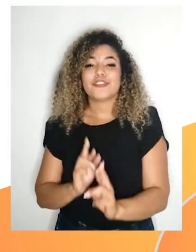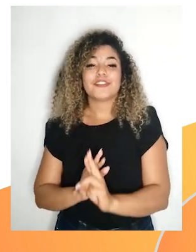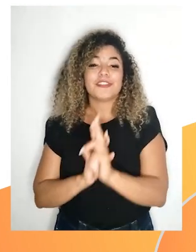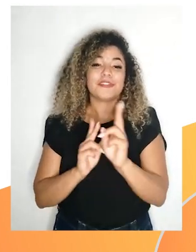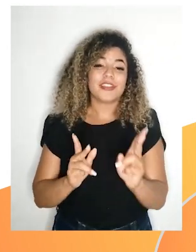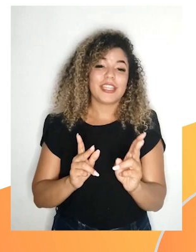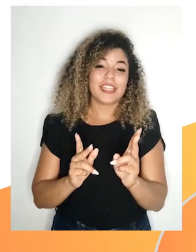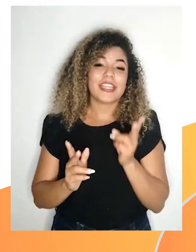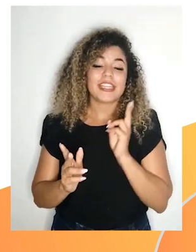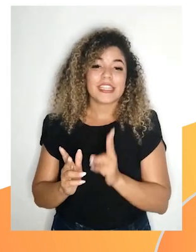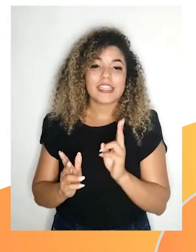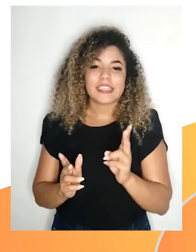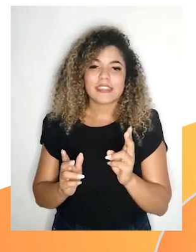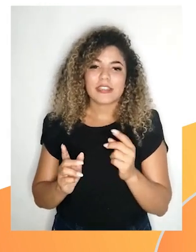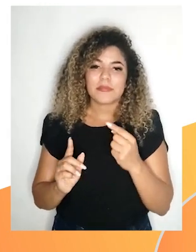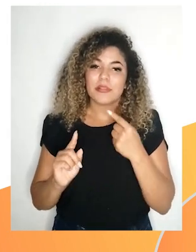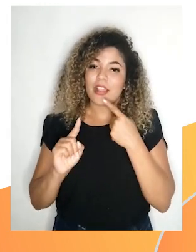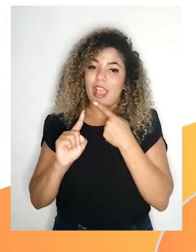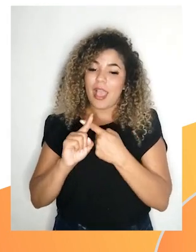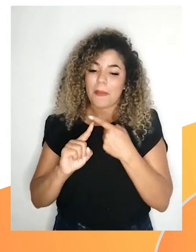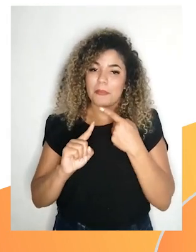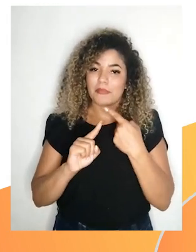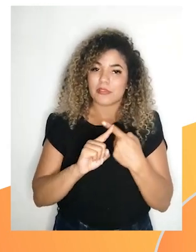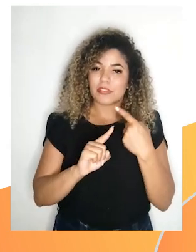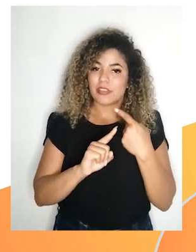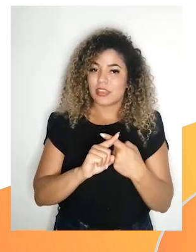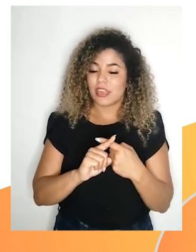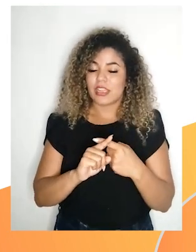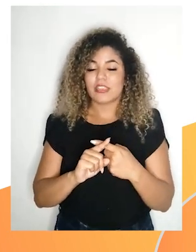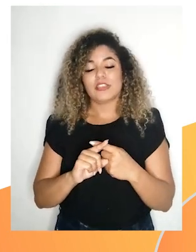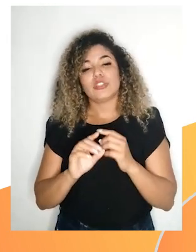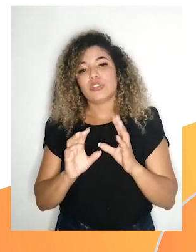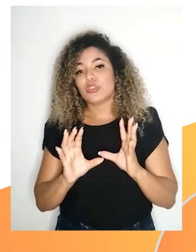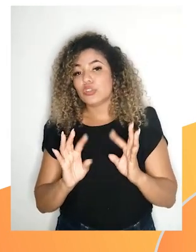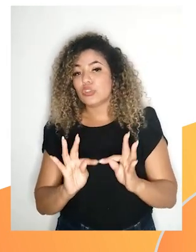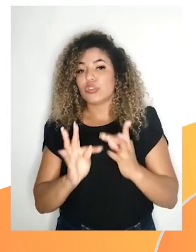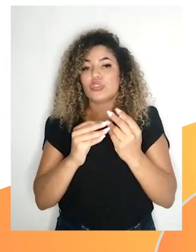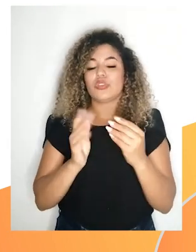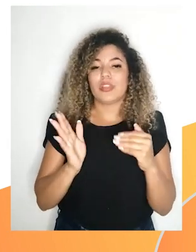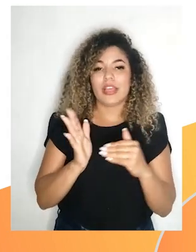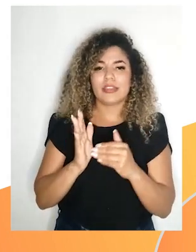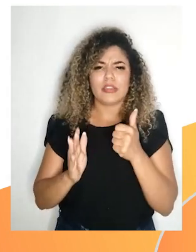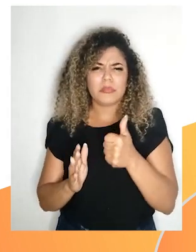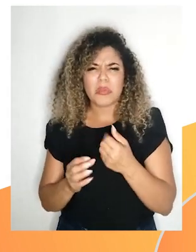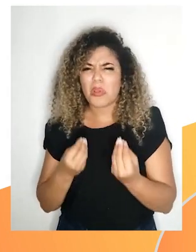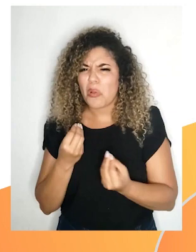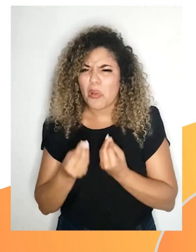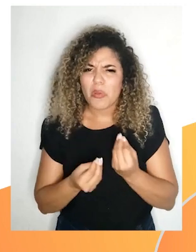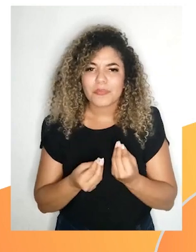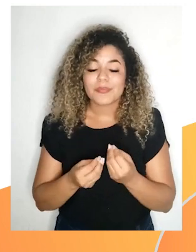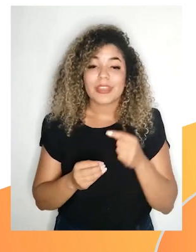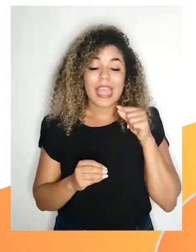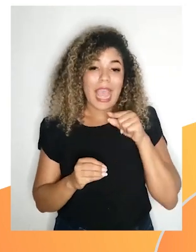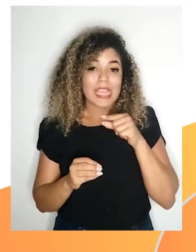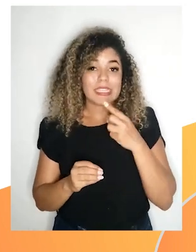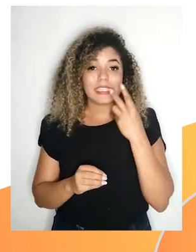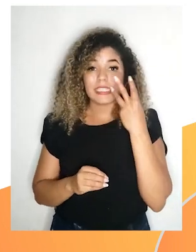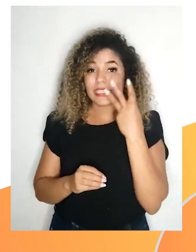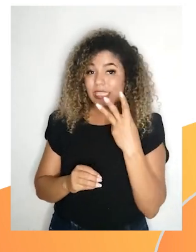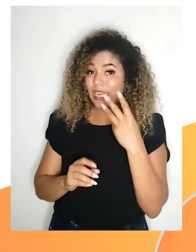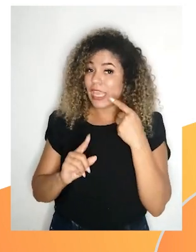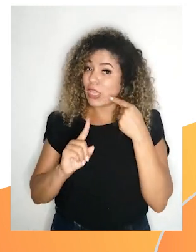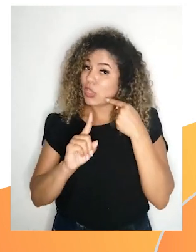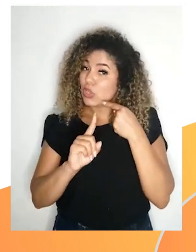dadas sempre pela multiplicação decrescente do total até o número 1. Como assim, professor? Aqui, como são 3